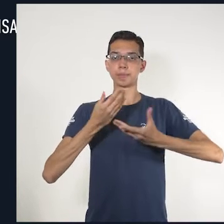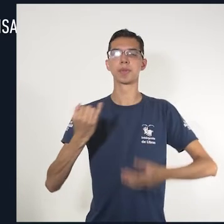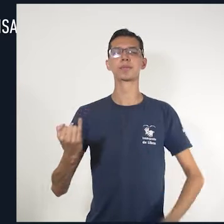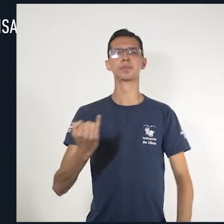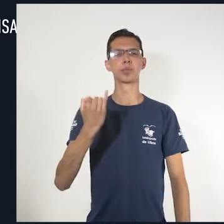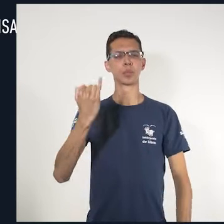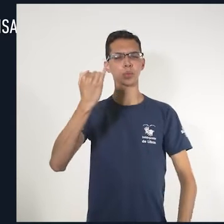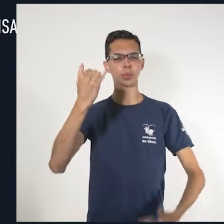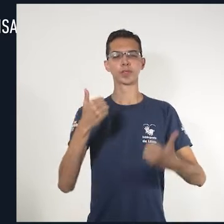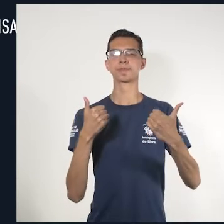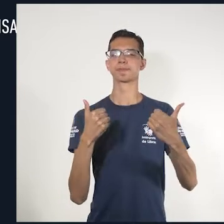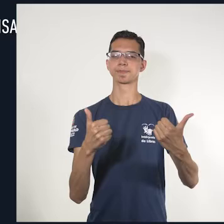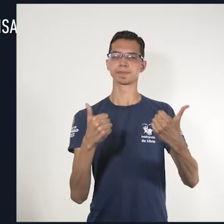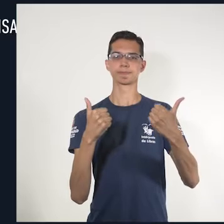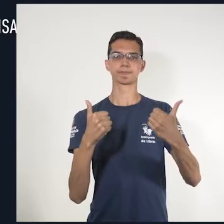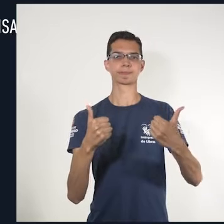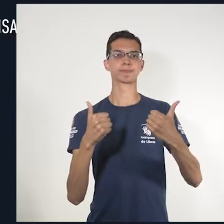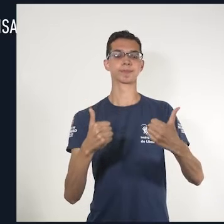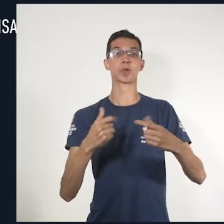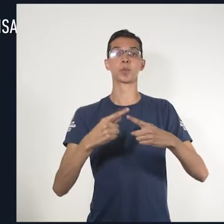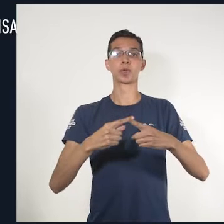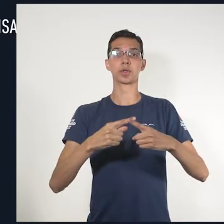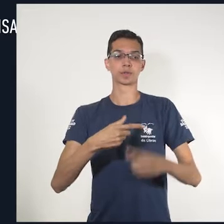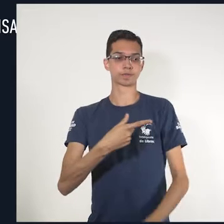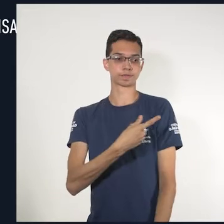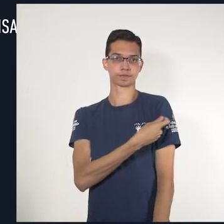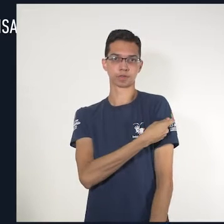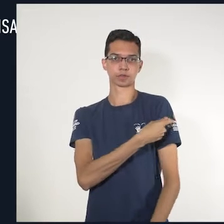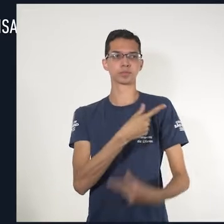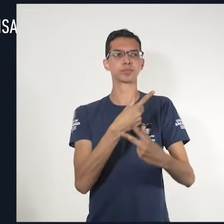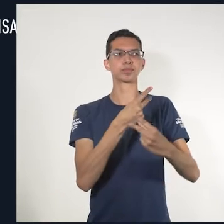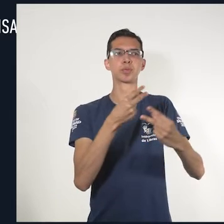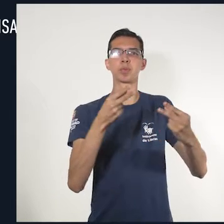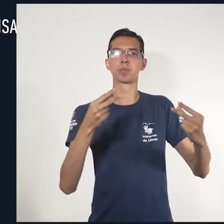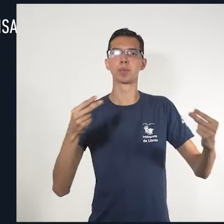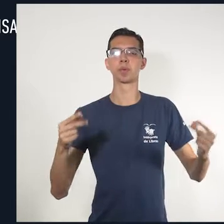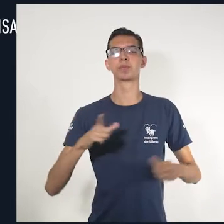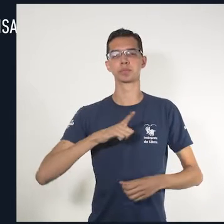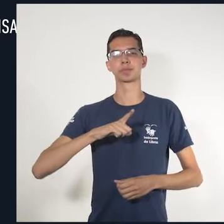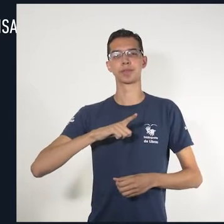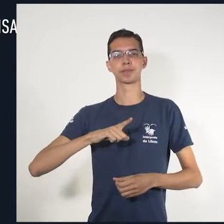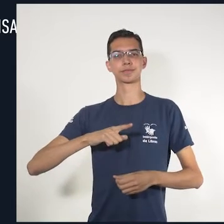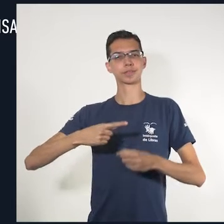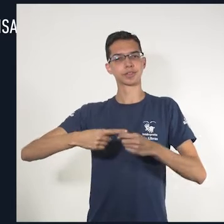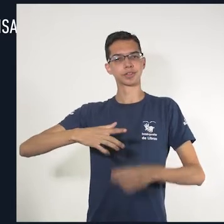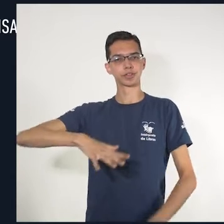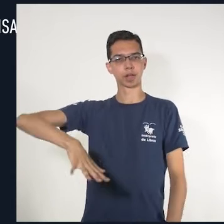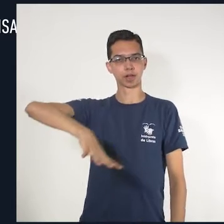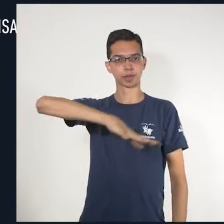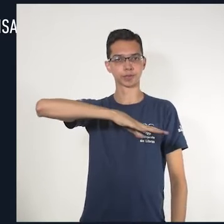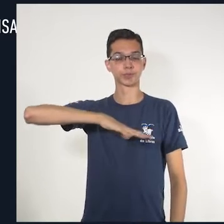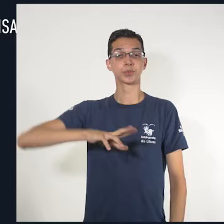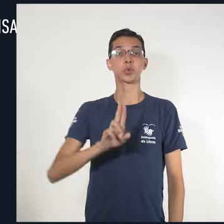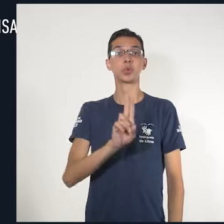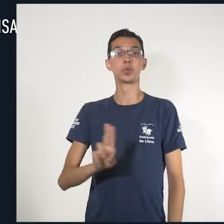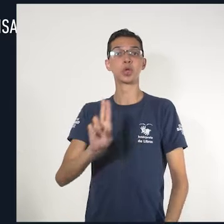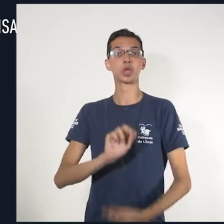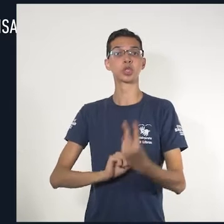muito positivo, né, no ritmo de vacinação da cidade. Nós utilizamos 2 tipos de